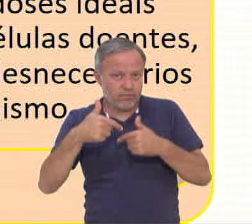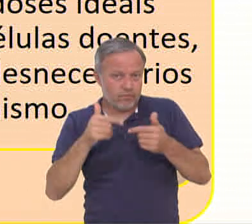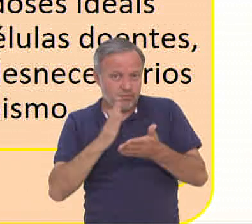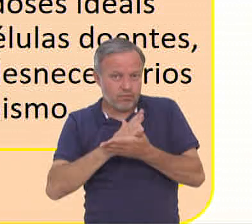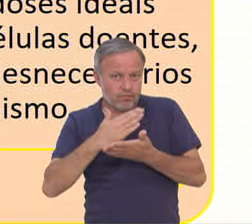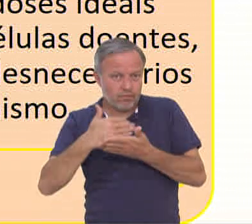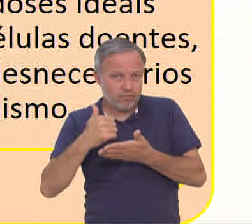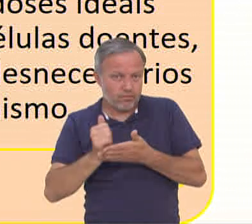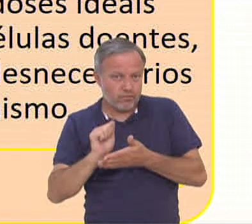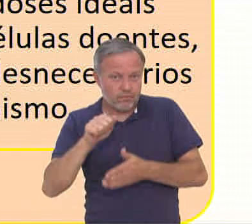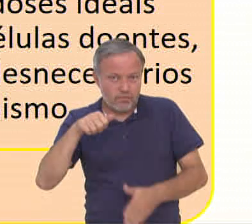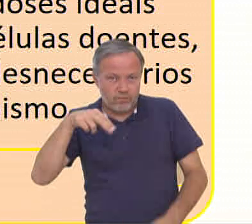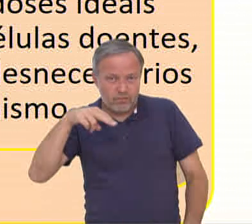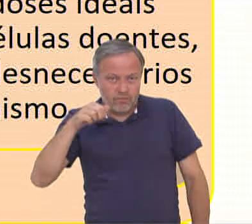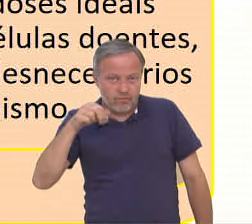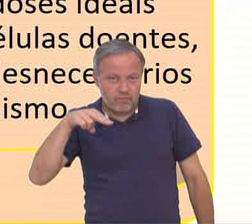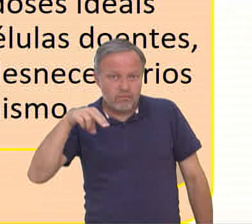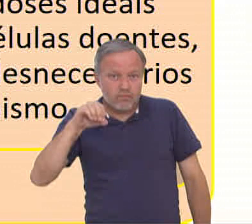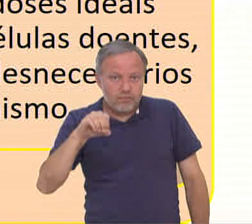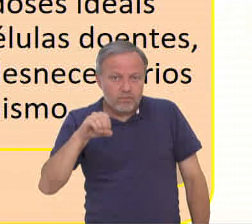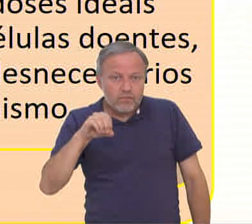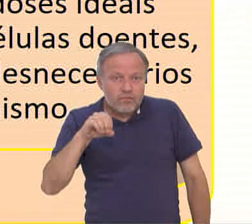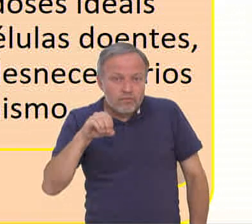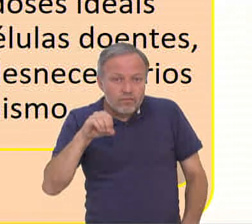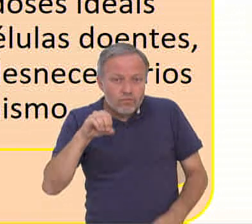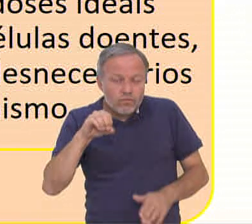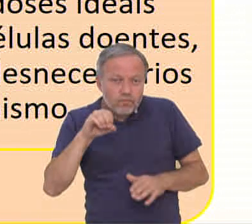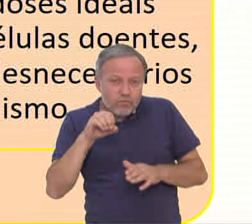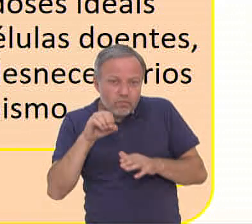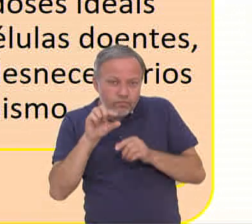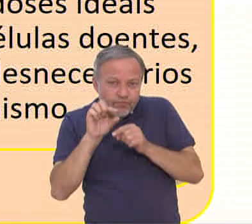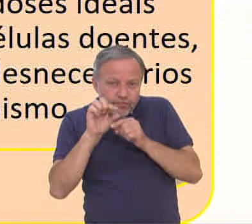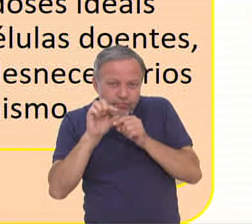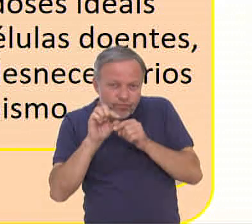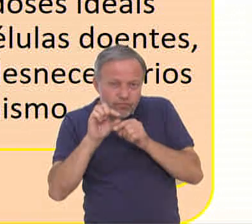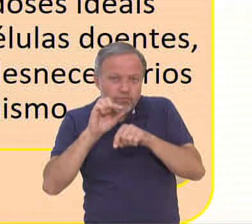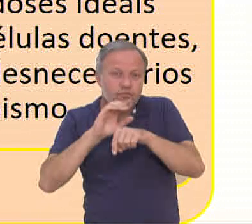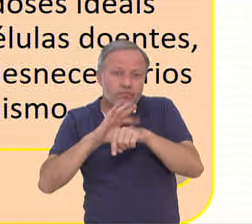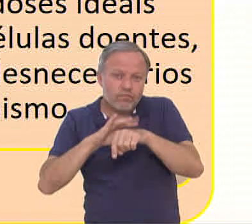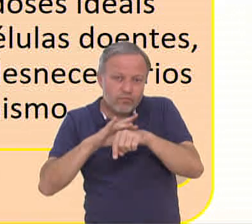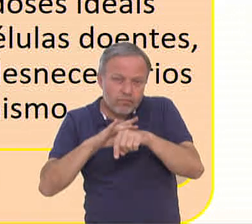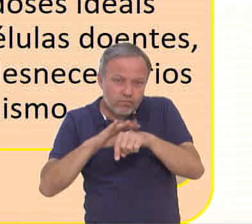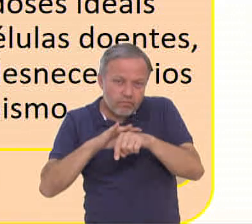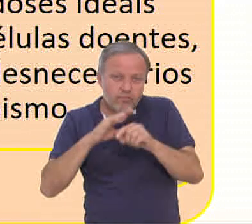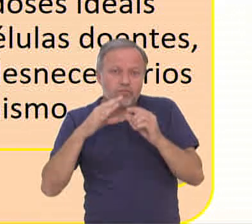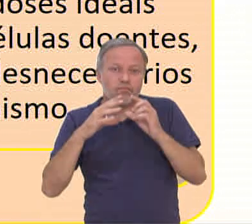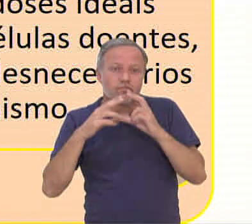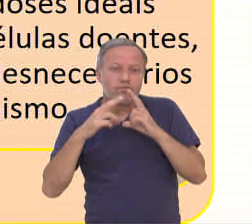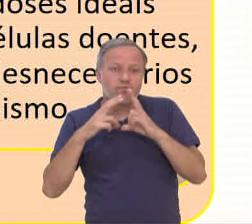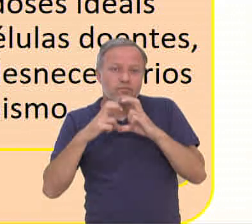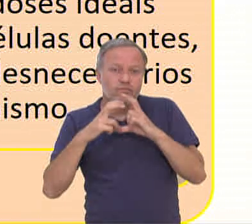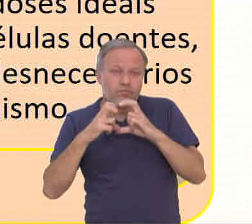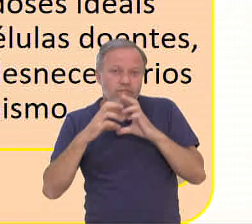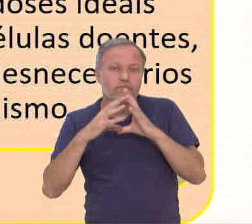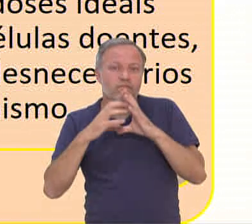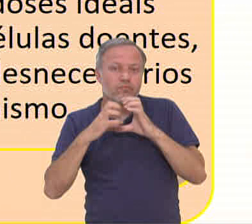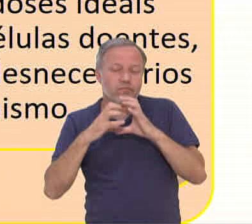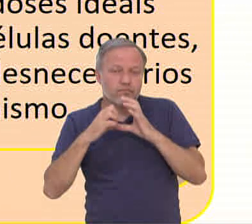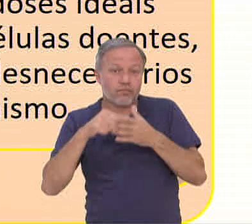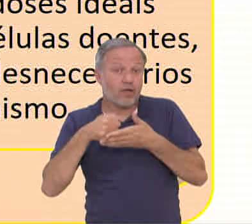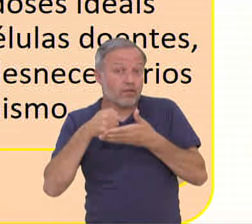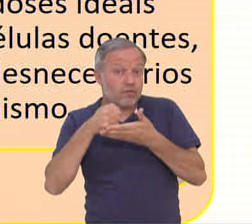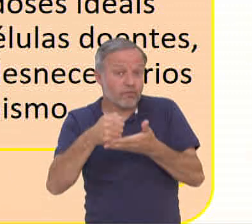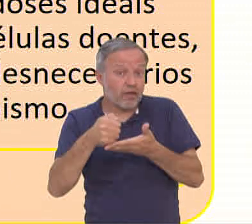nanopartículas para serem usadas no tratamento de tumores, infecções e inflamações. A proposta é levar fármacos